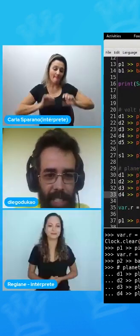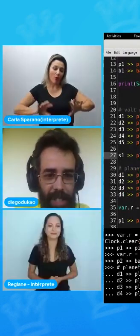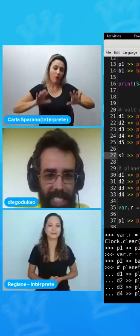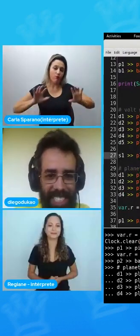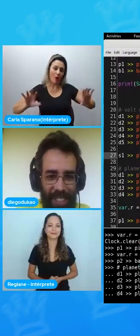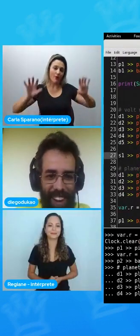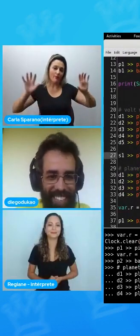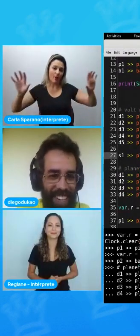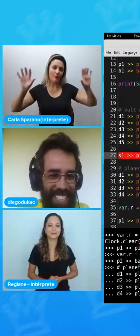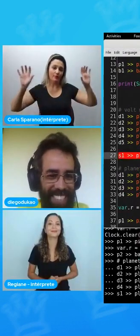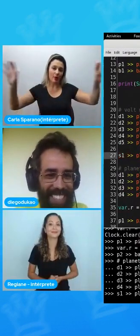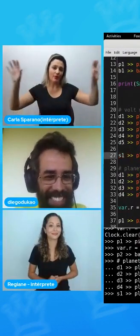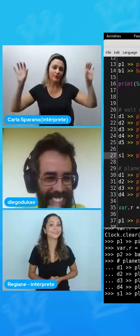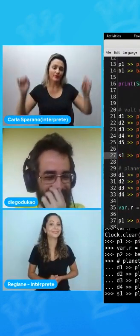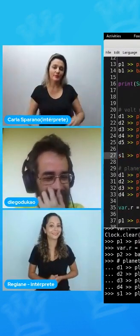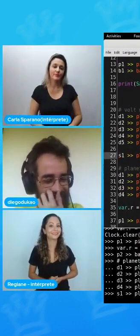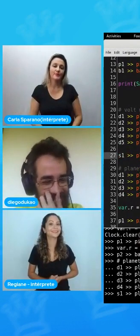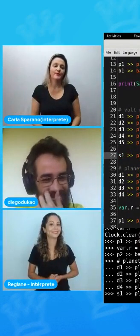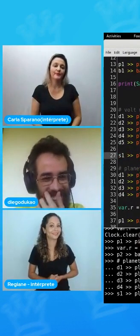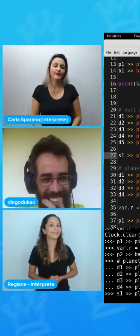Aí se eu lanço o lance do Python Brasil...